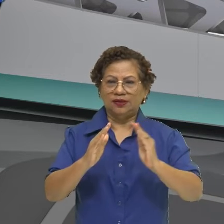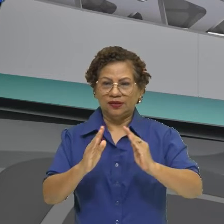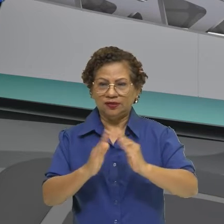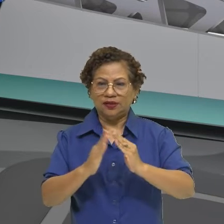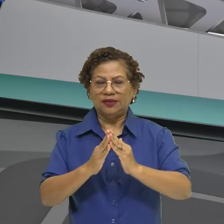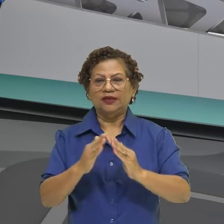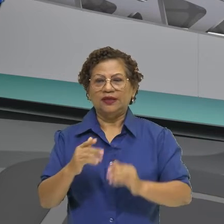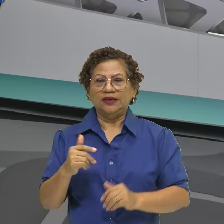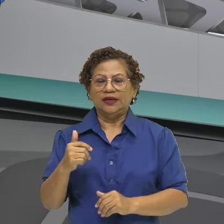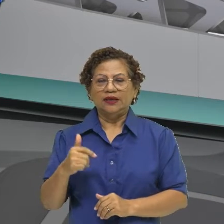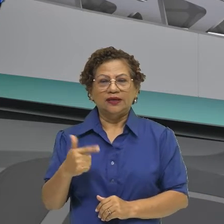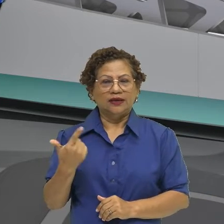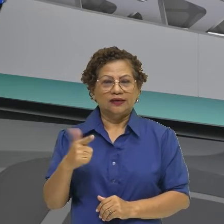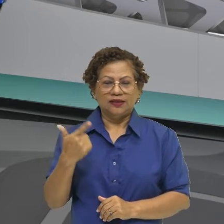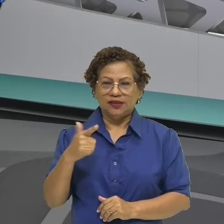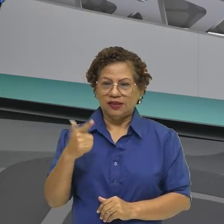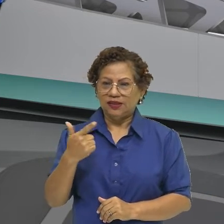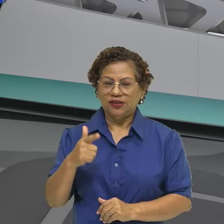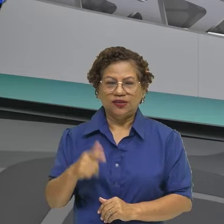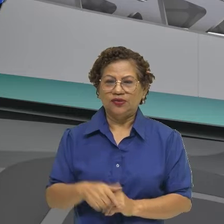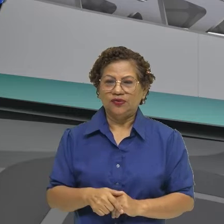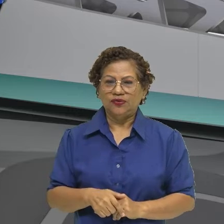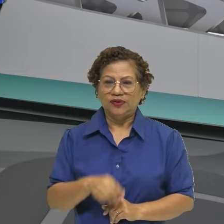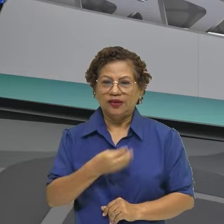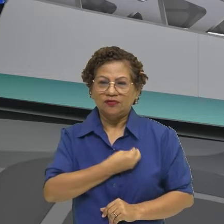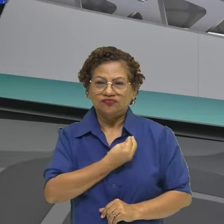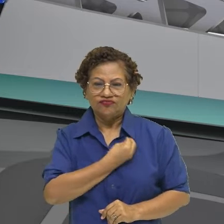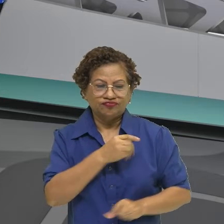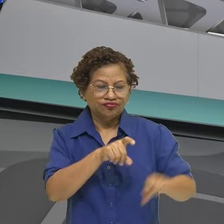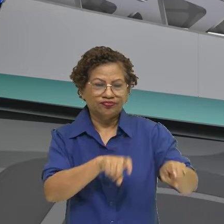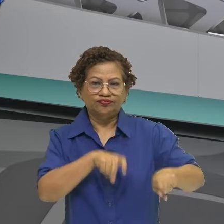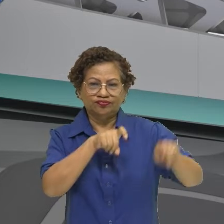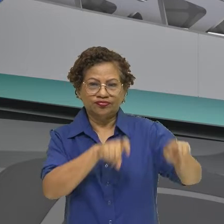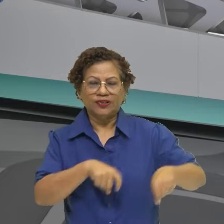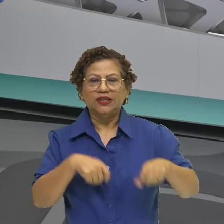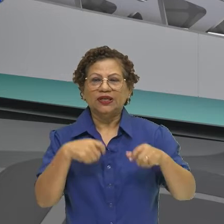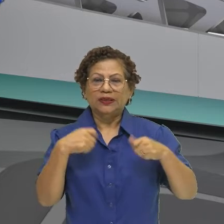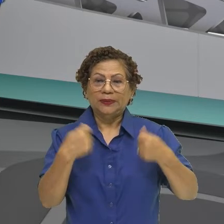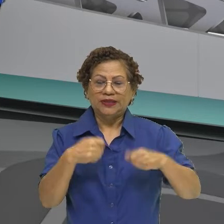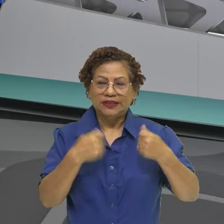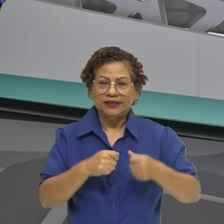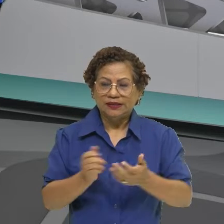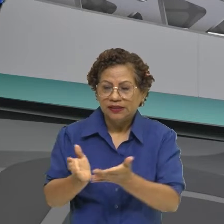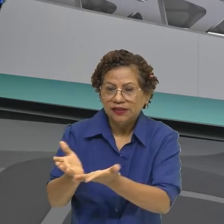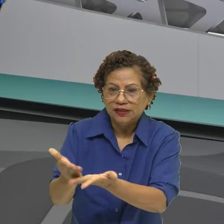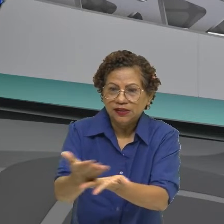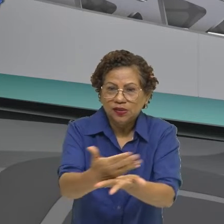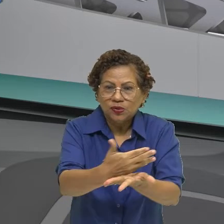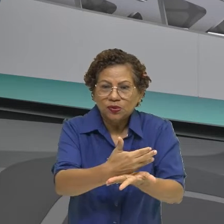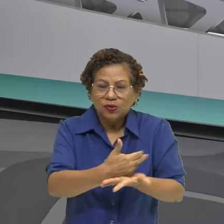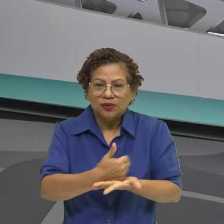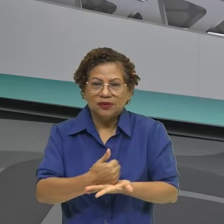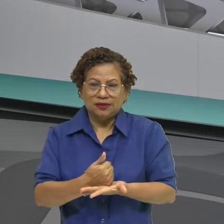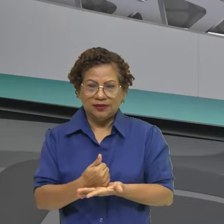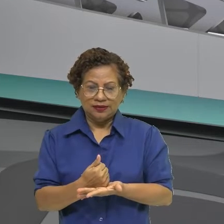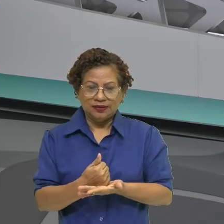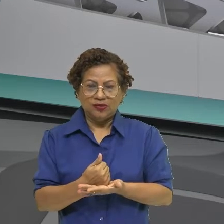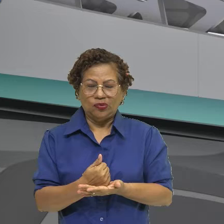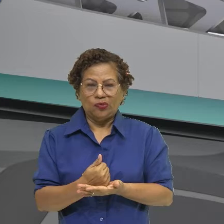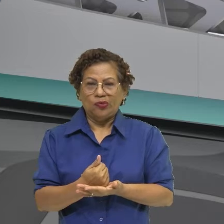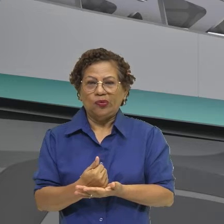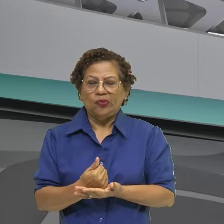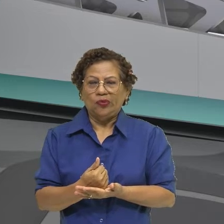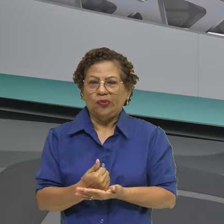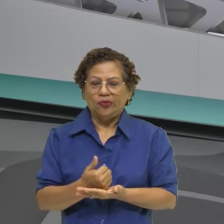o quê? O domínio da agricultura, da pecuária, ele precisa fazer o quê? A coleta. Quando acaba essa coleta,